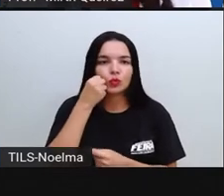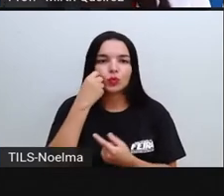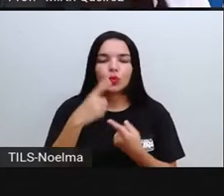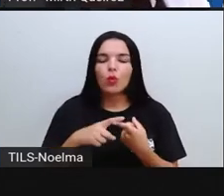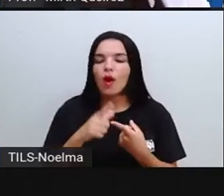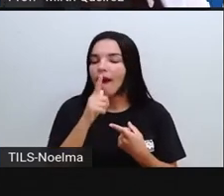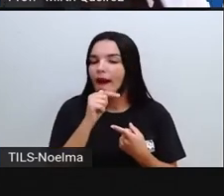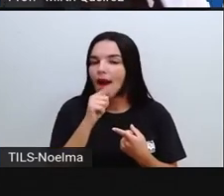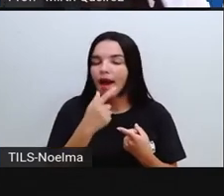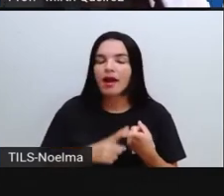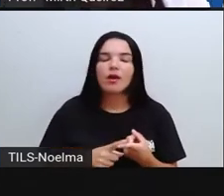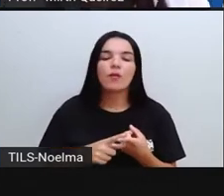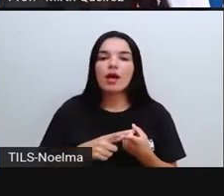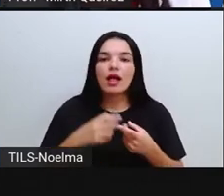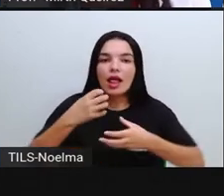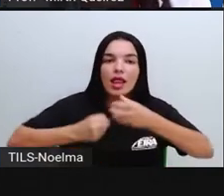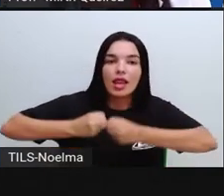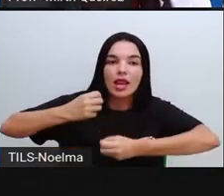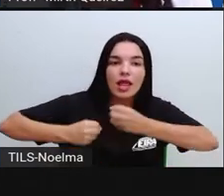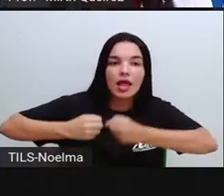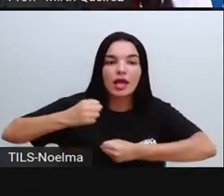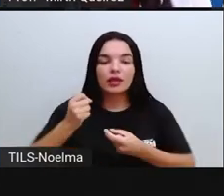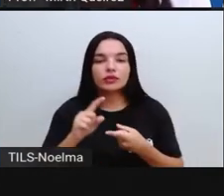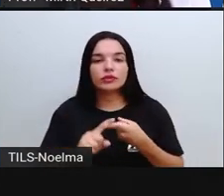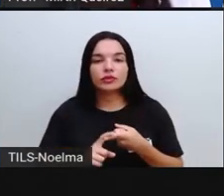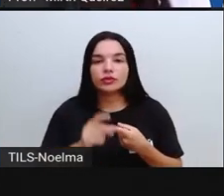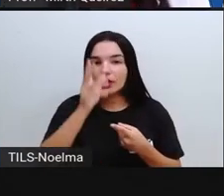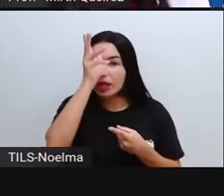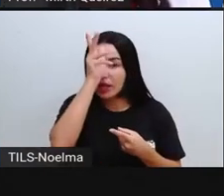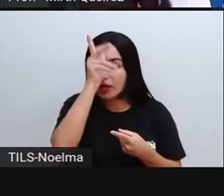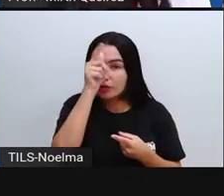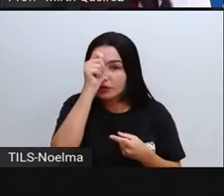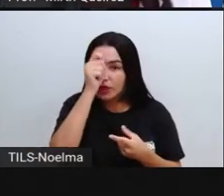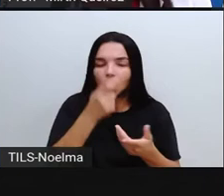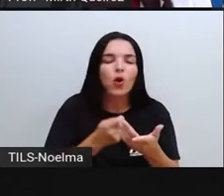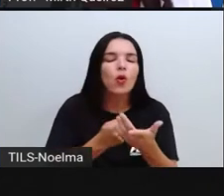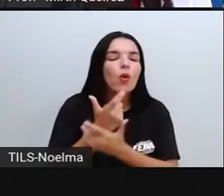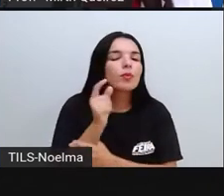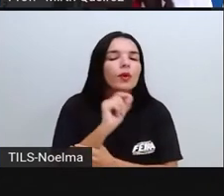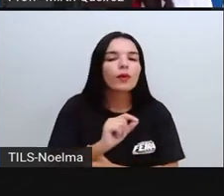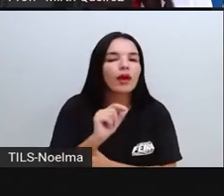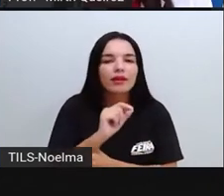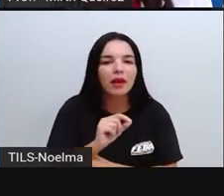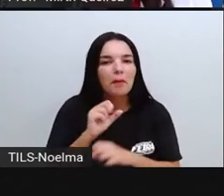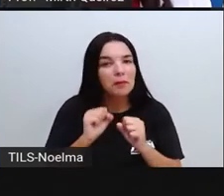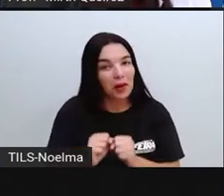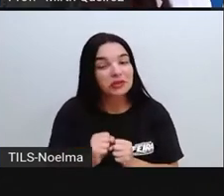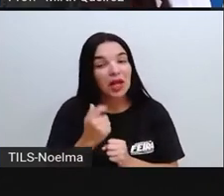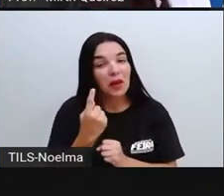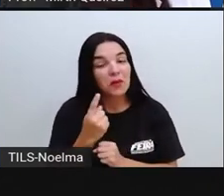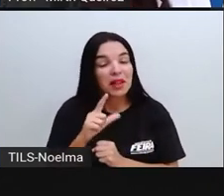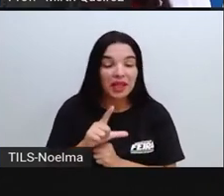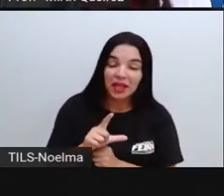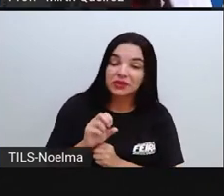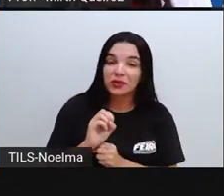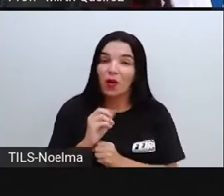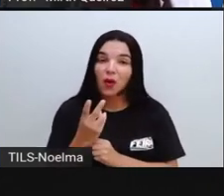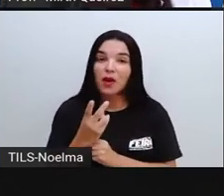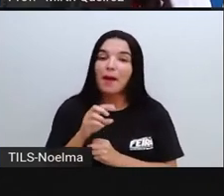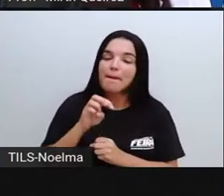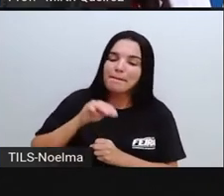o refrigerante, né? A gente compra como que? Pode ser medido como litro